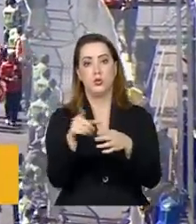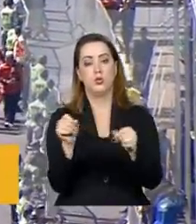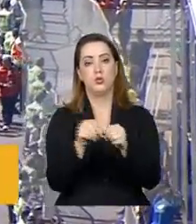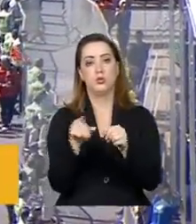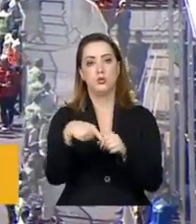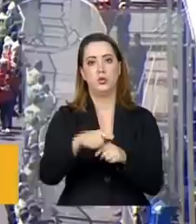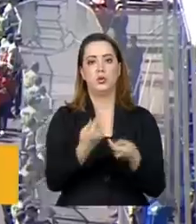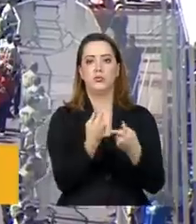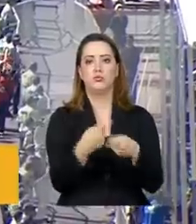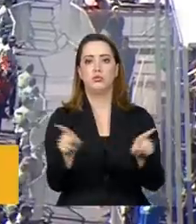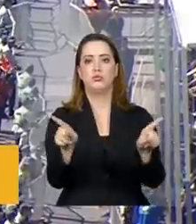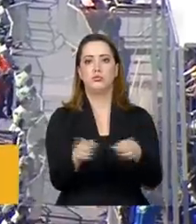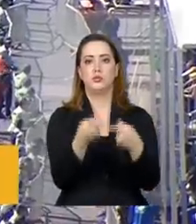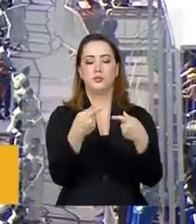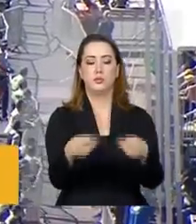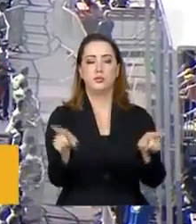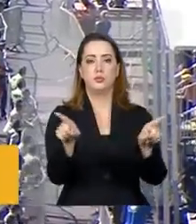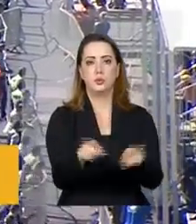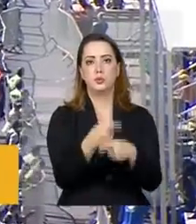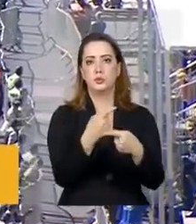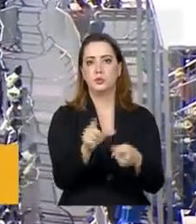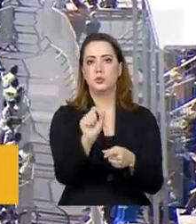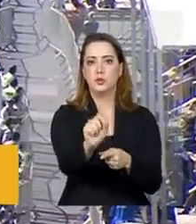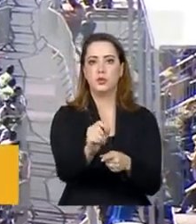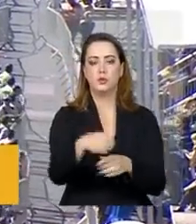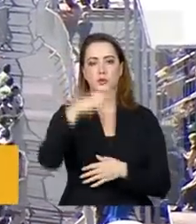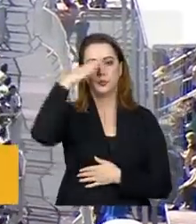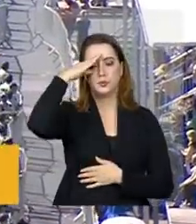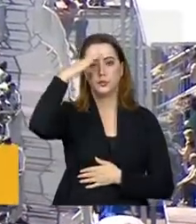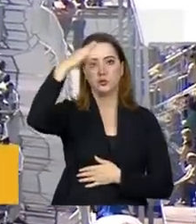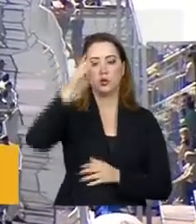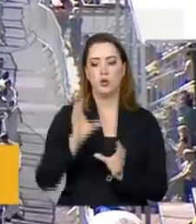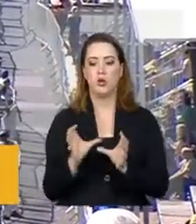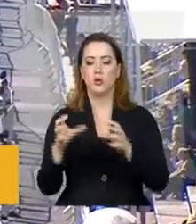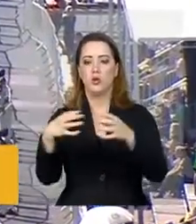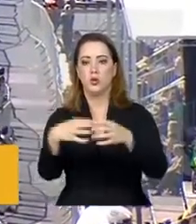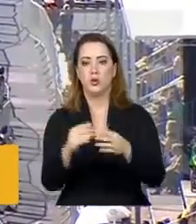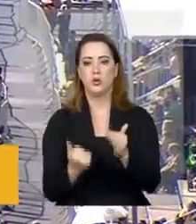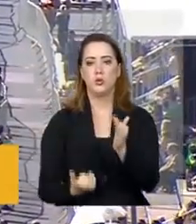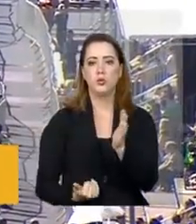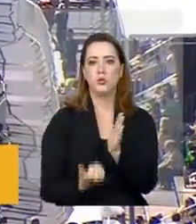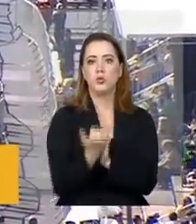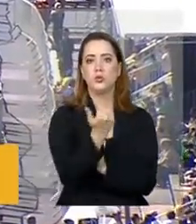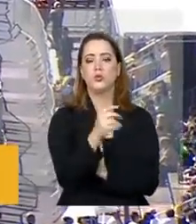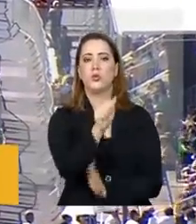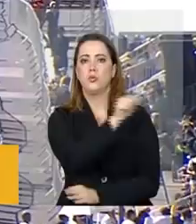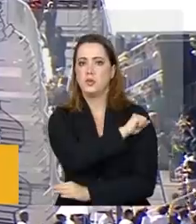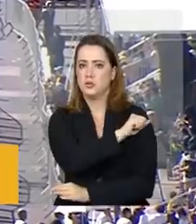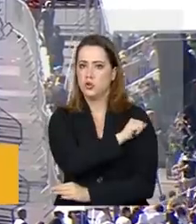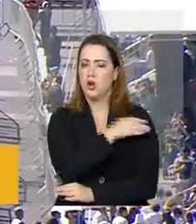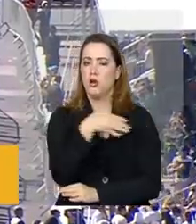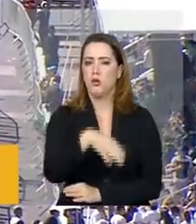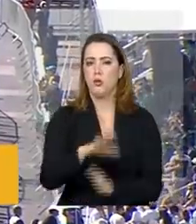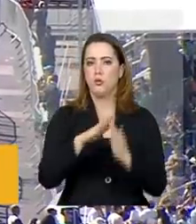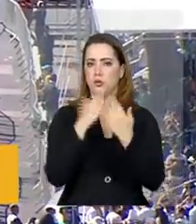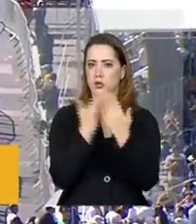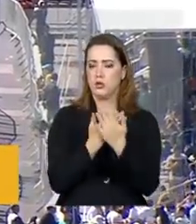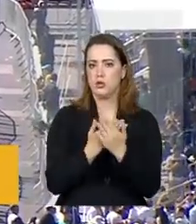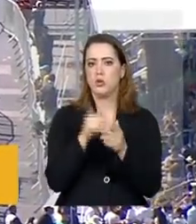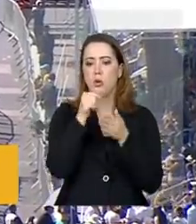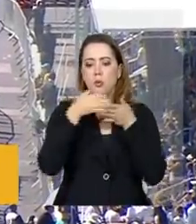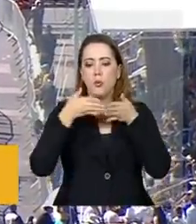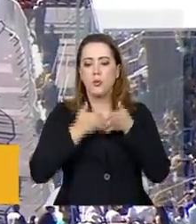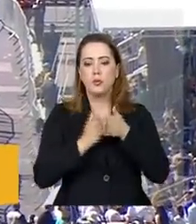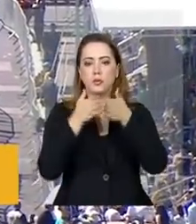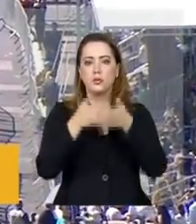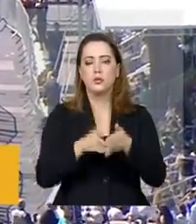Banda Marcial do Corpo de Fuzileiros Navais, pelas Companhias de Aspirantes da Escola Naval e Feminina e pelas Companhias de